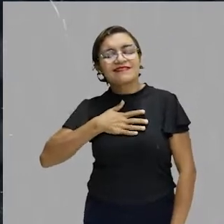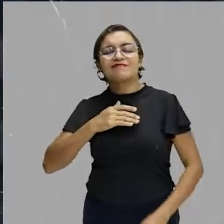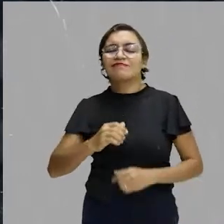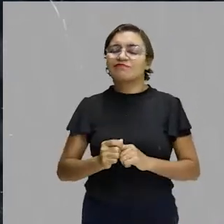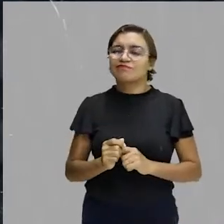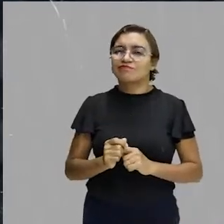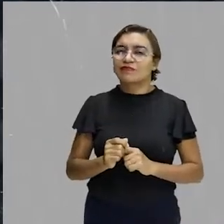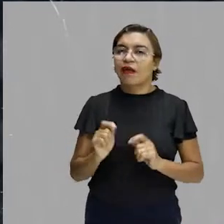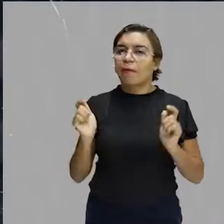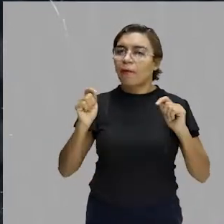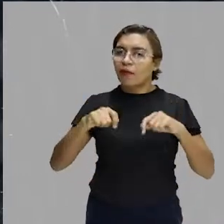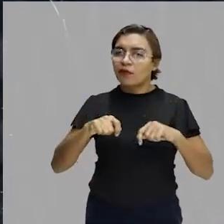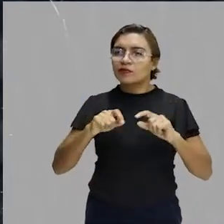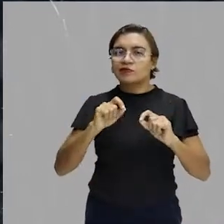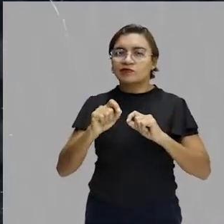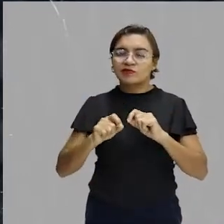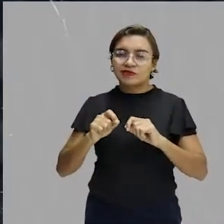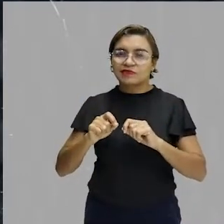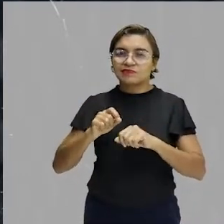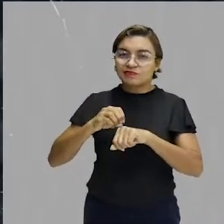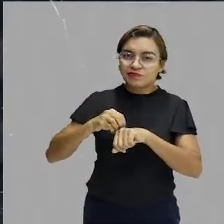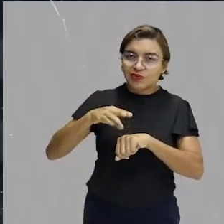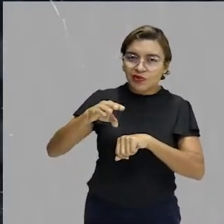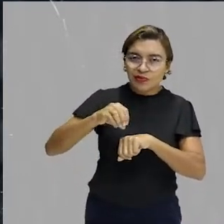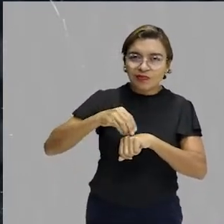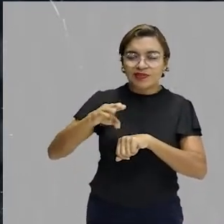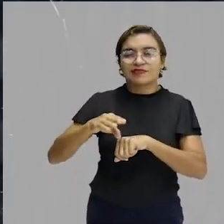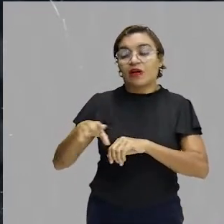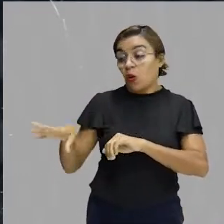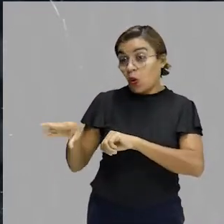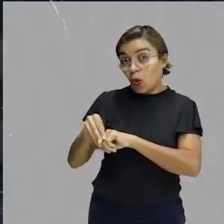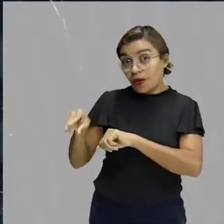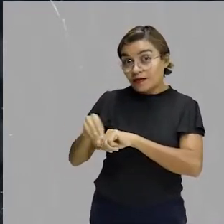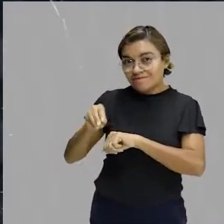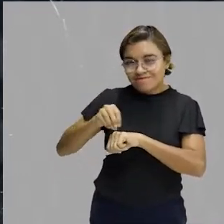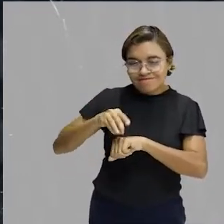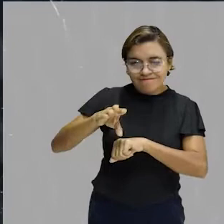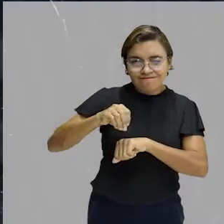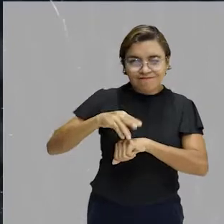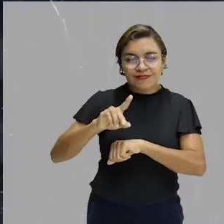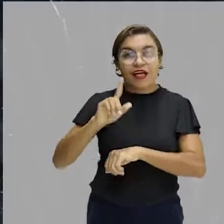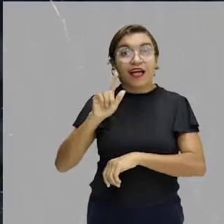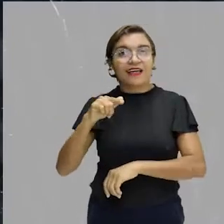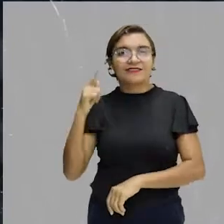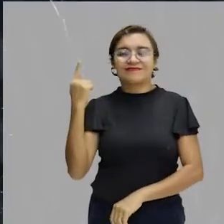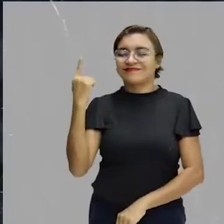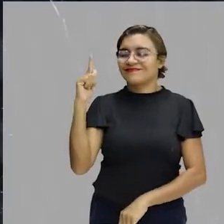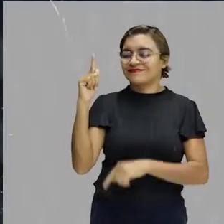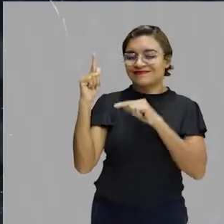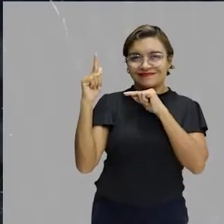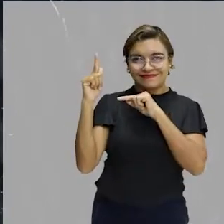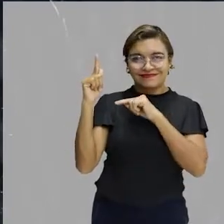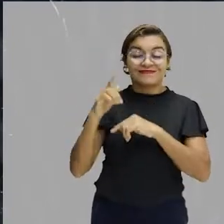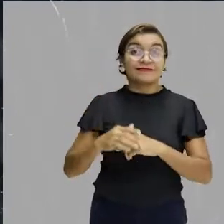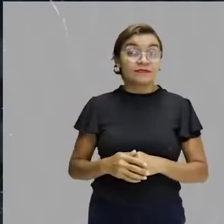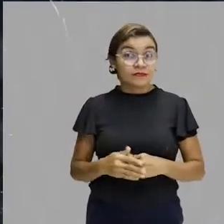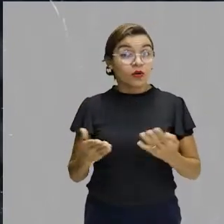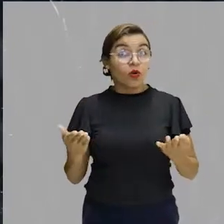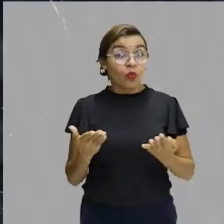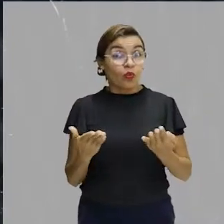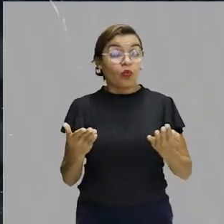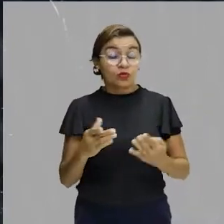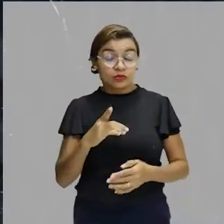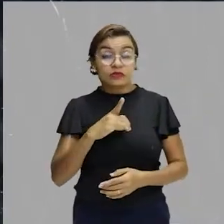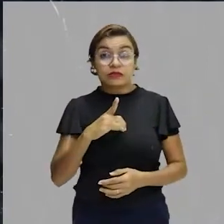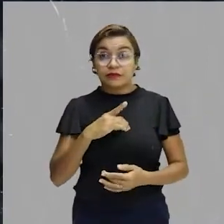essa possibilidade de compartilhar esse belo conhecimento que é a geografia, galera, tá? E hoje nós vamos